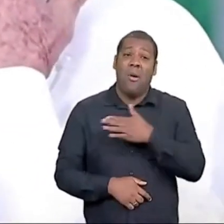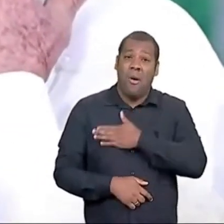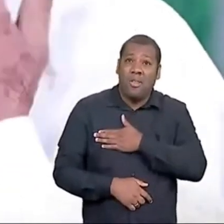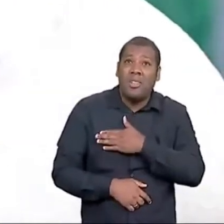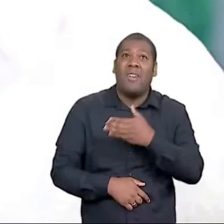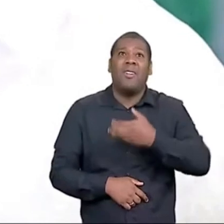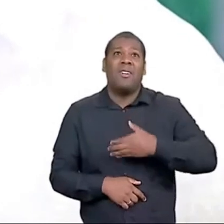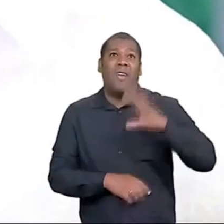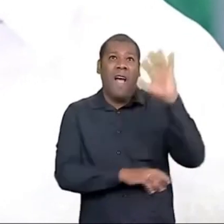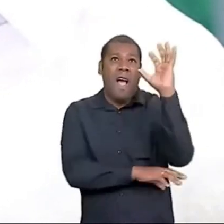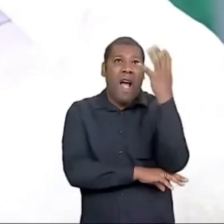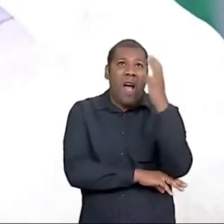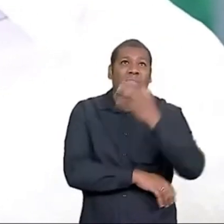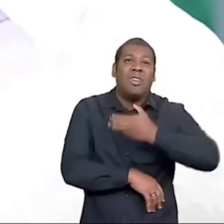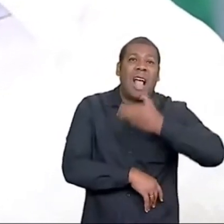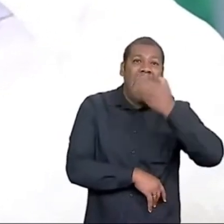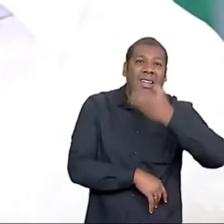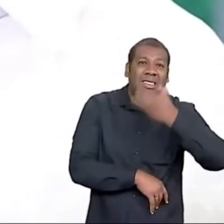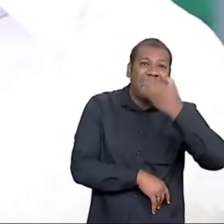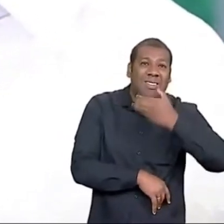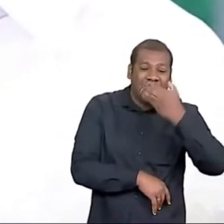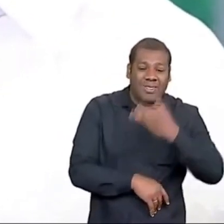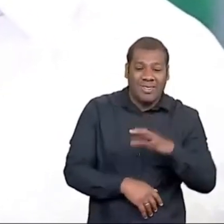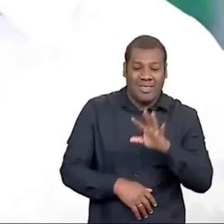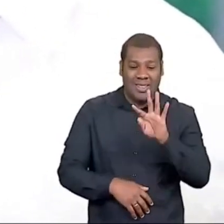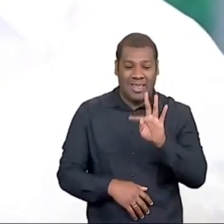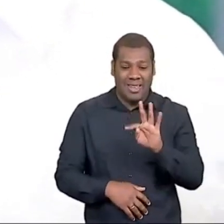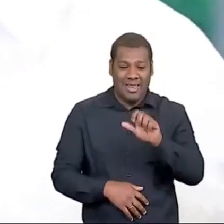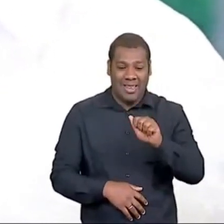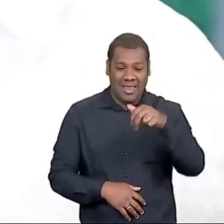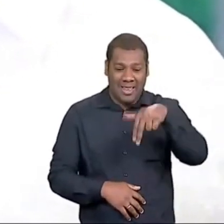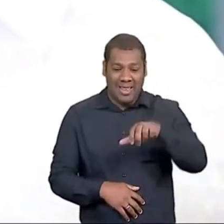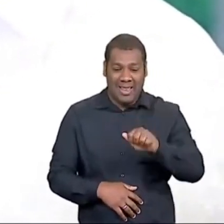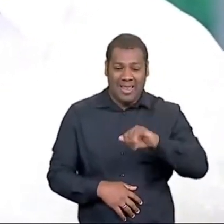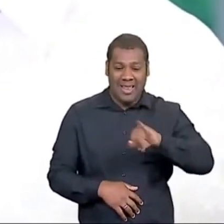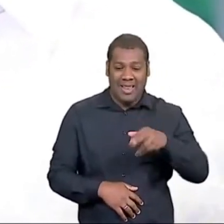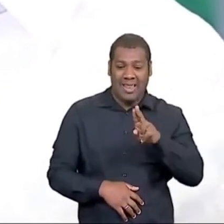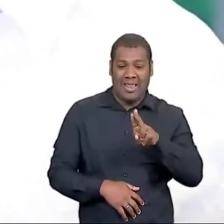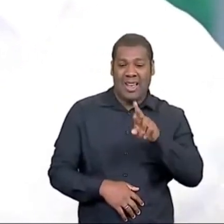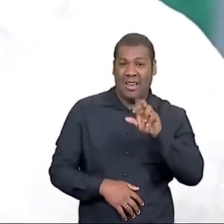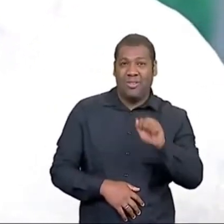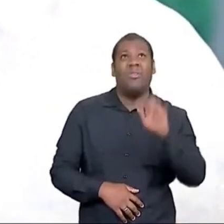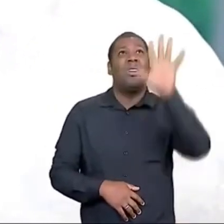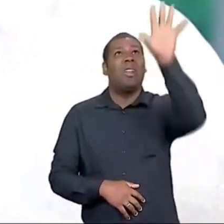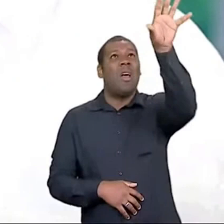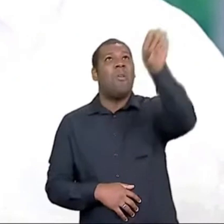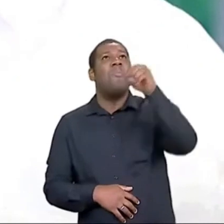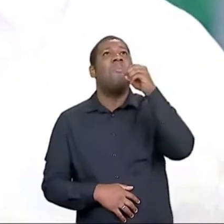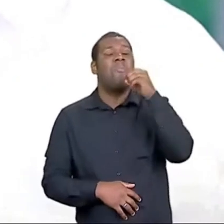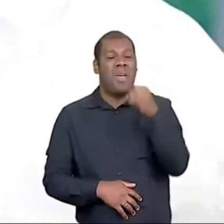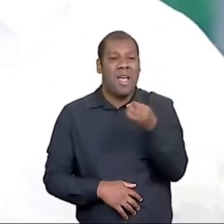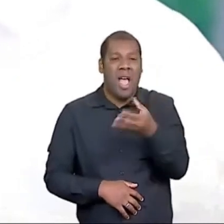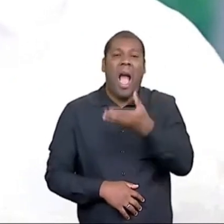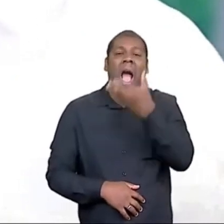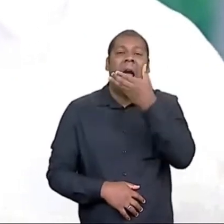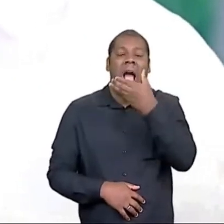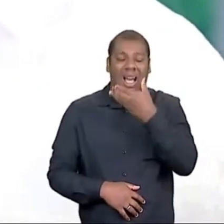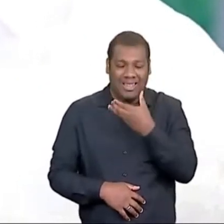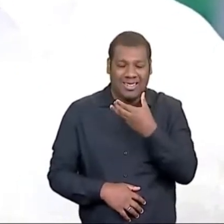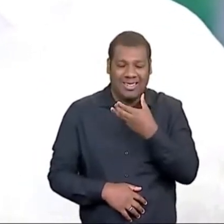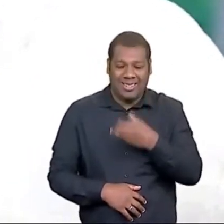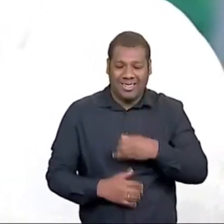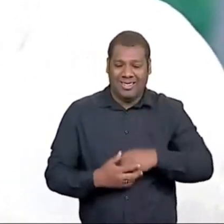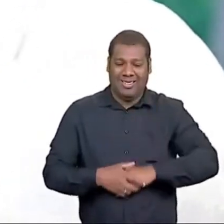ia ficar pegando tanajura para comer tanajura. Você não sabe o que é tanajura, sabe? Sim, aquela formiga. A